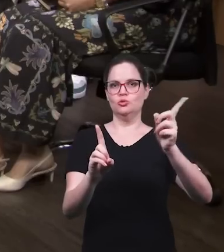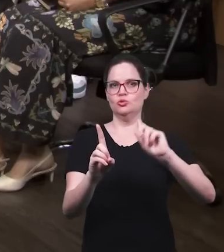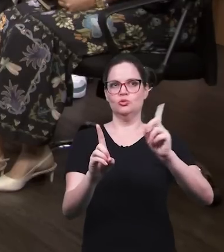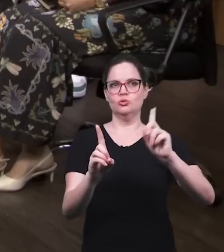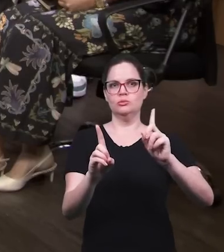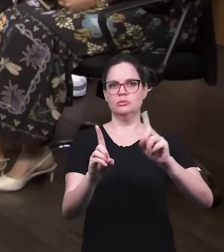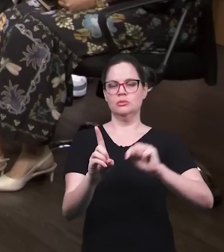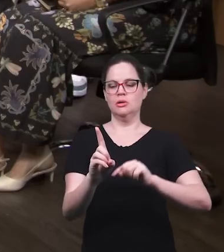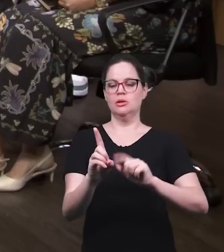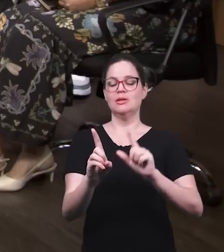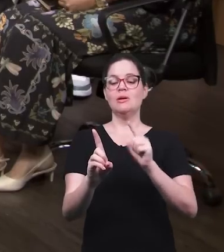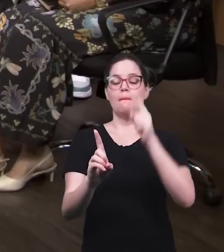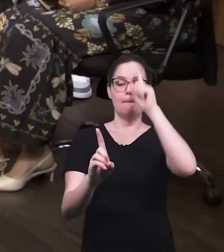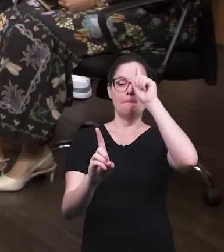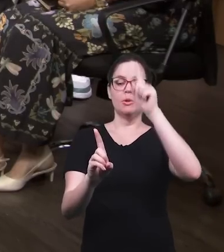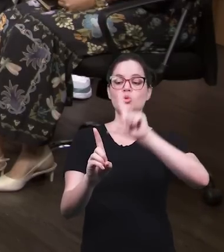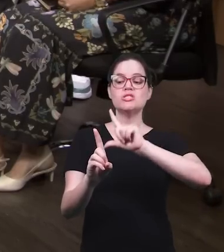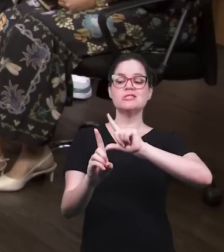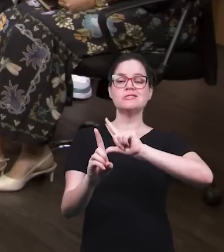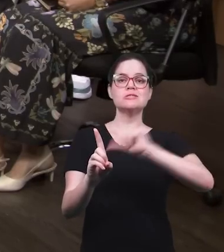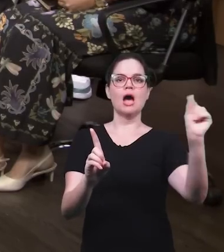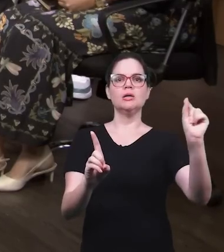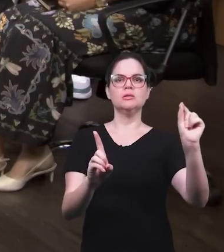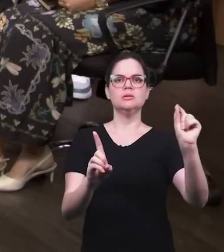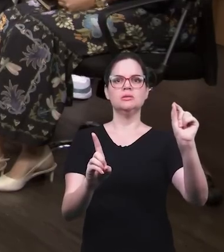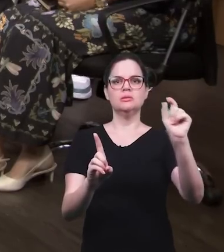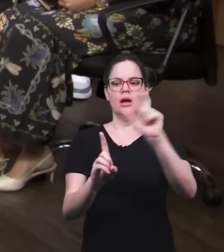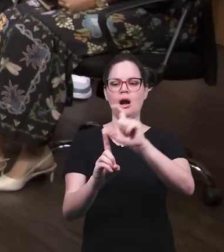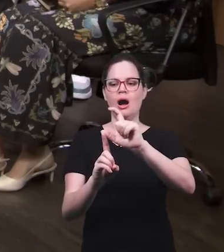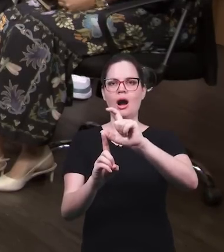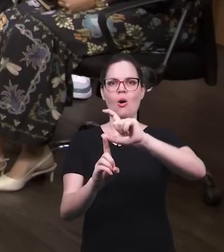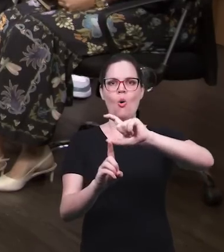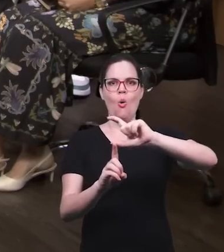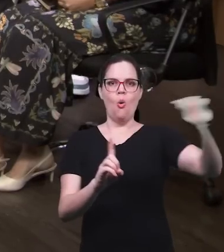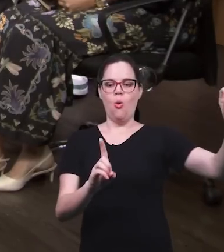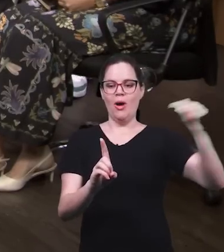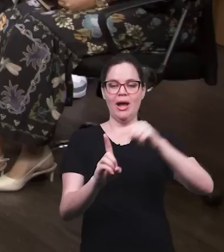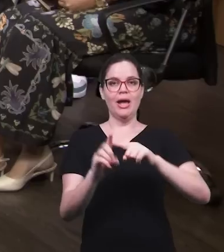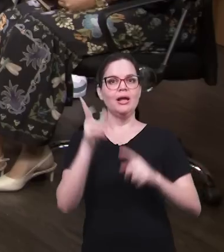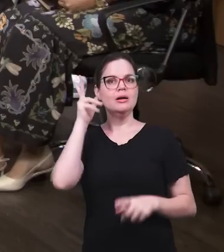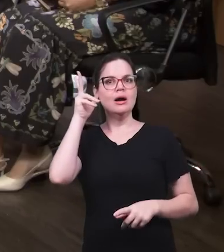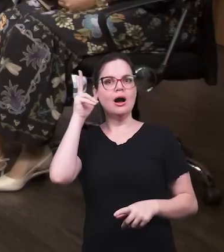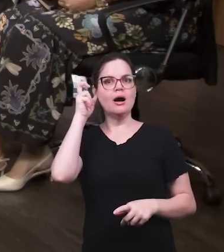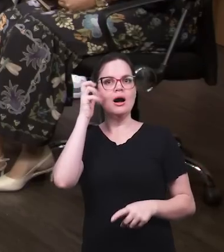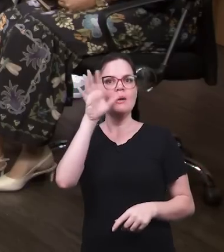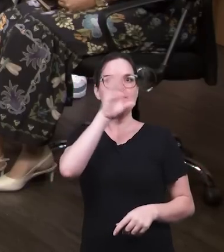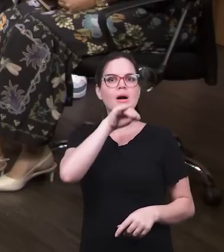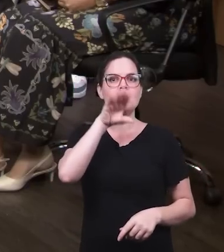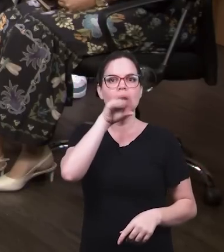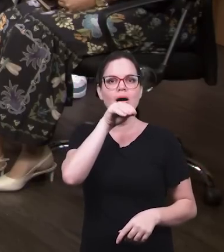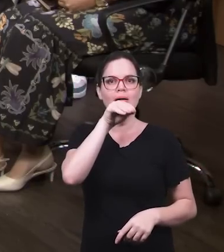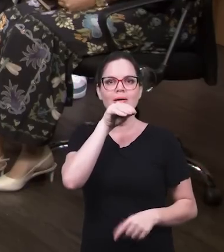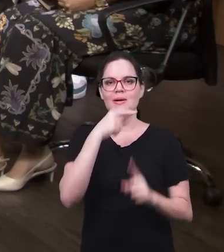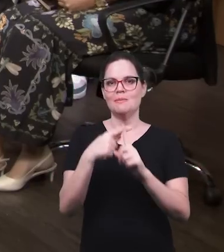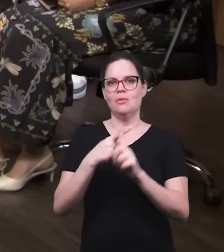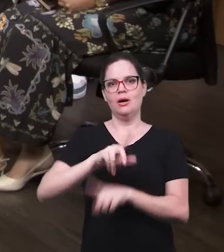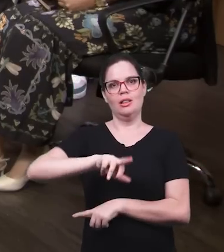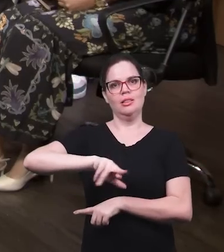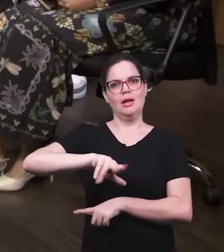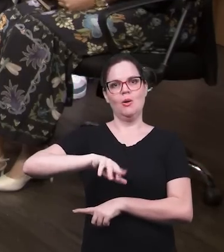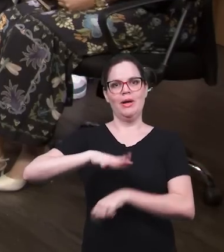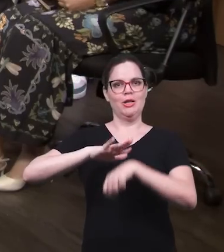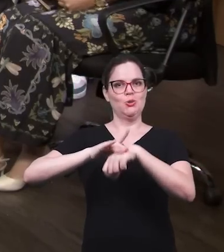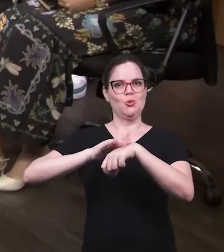Assim, sai dele. E na hora começou a ouvir e falar. Na hora. Por quê? Ele, veja